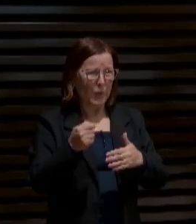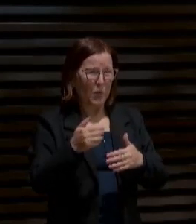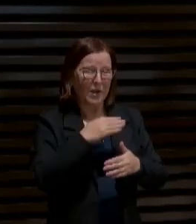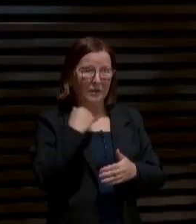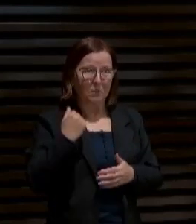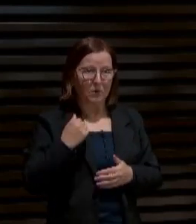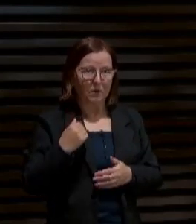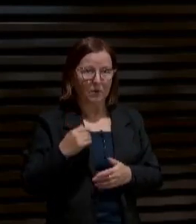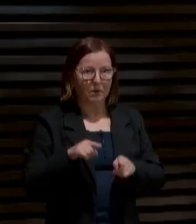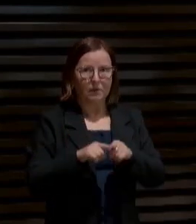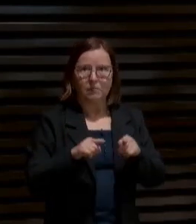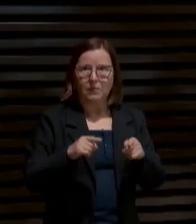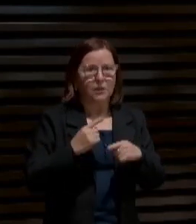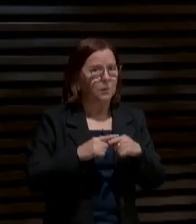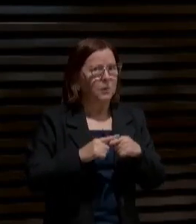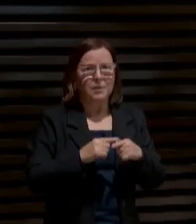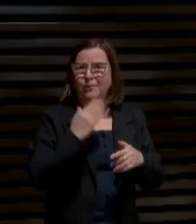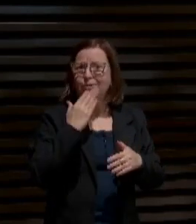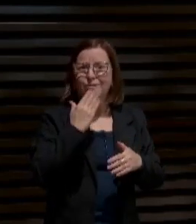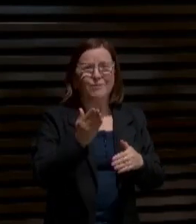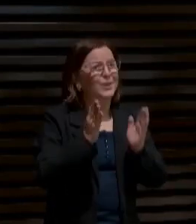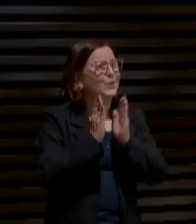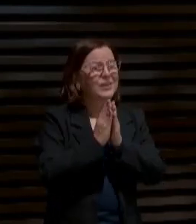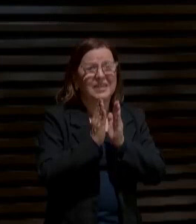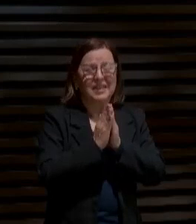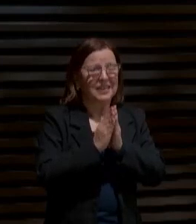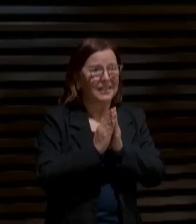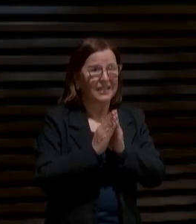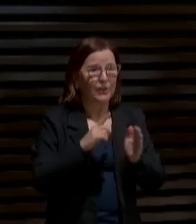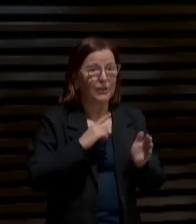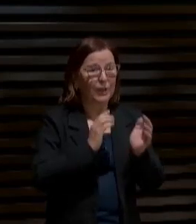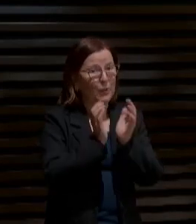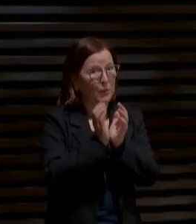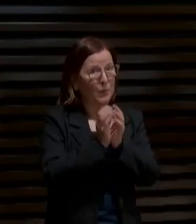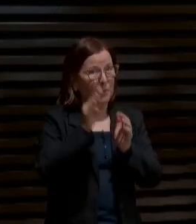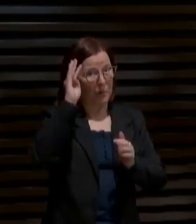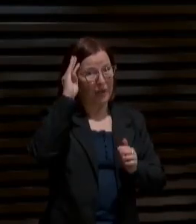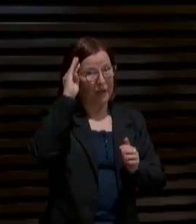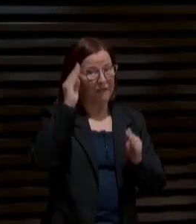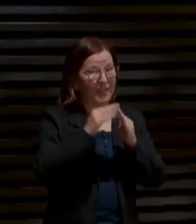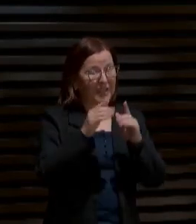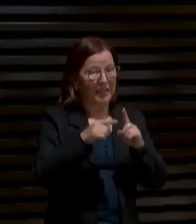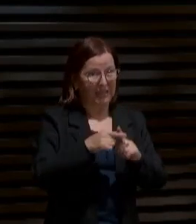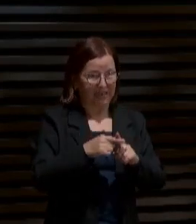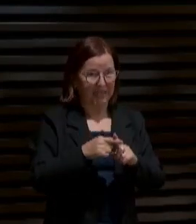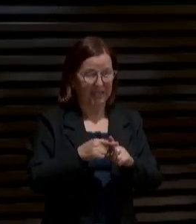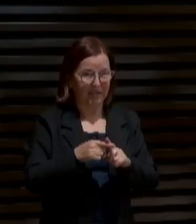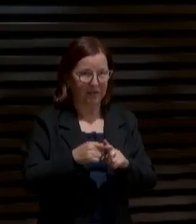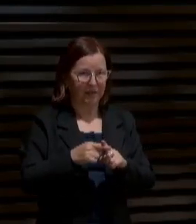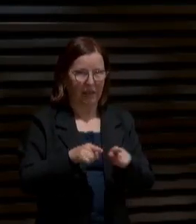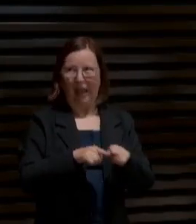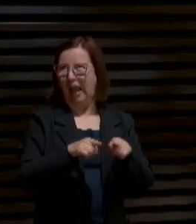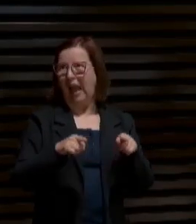pediu lá tem um grupo de quarta-feira que vem aqui e Ora pela comunidade hora pelos irmãos Ah mas ninguém pode saber que eu